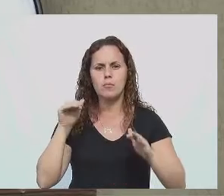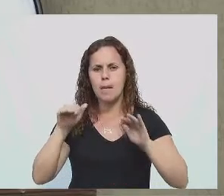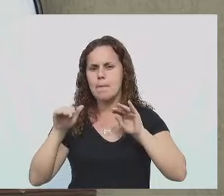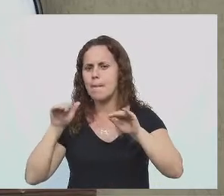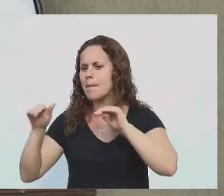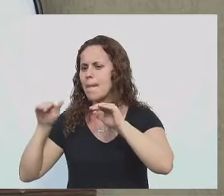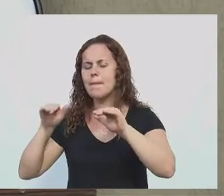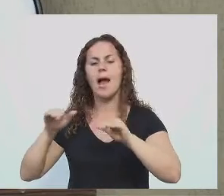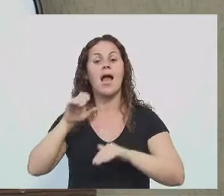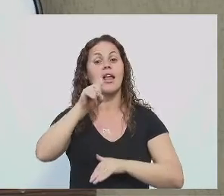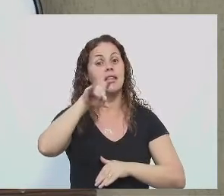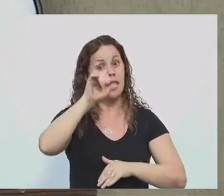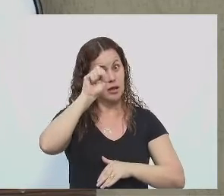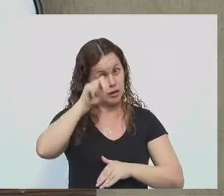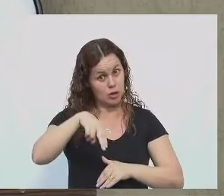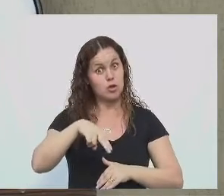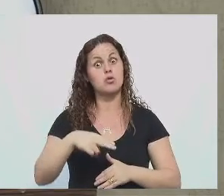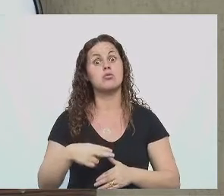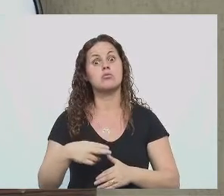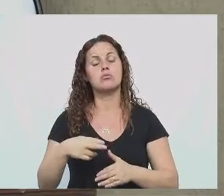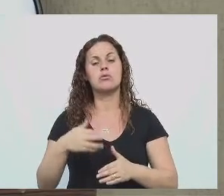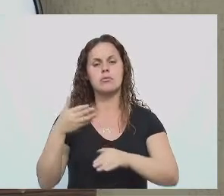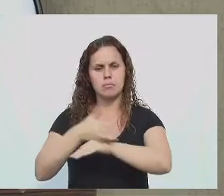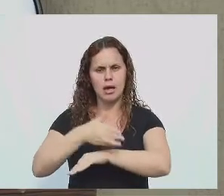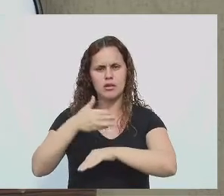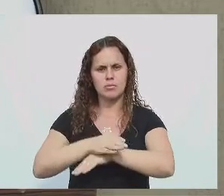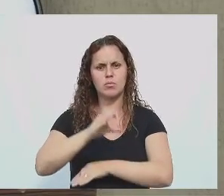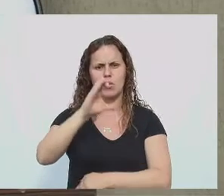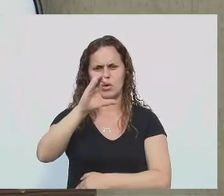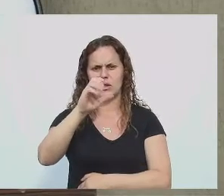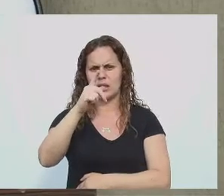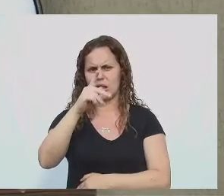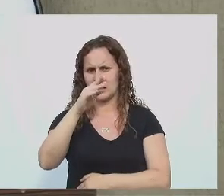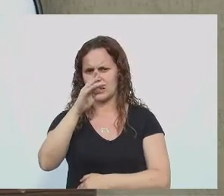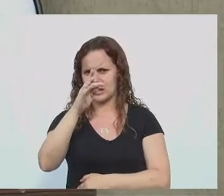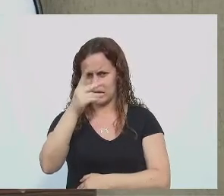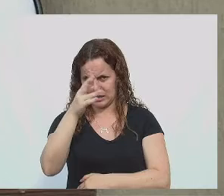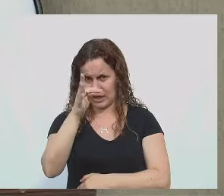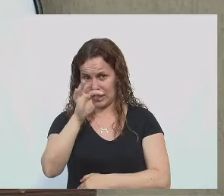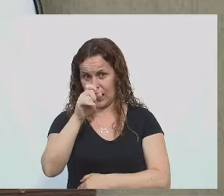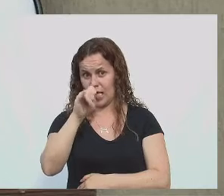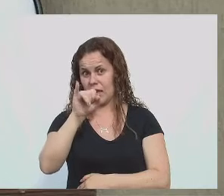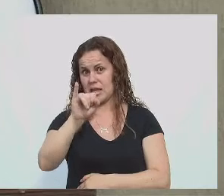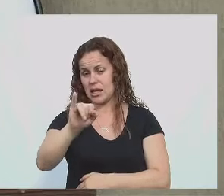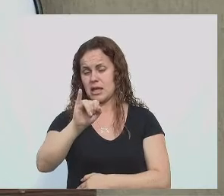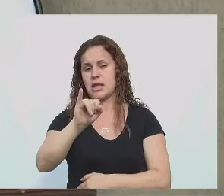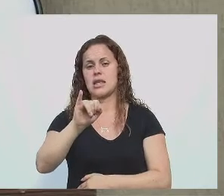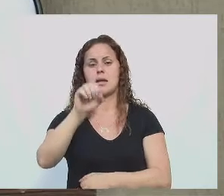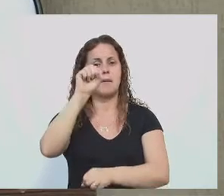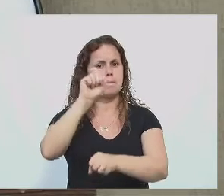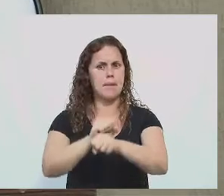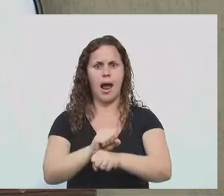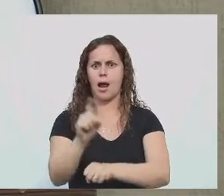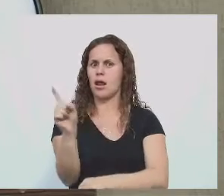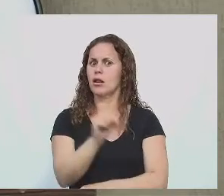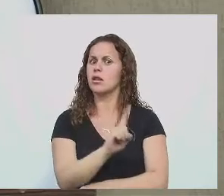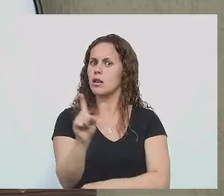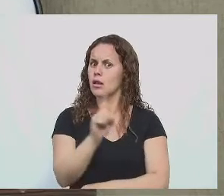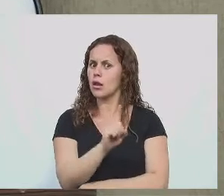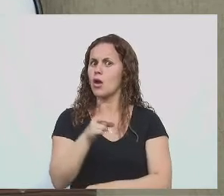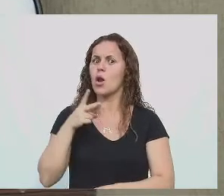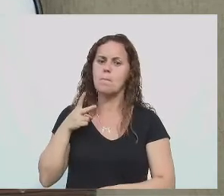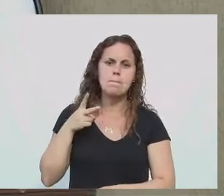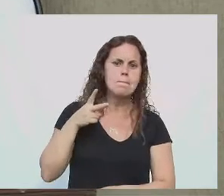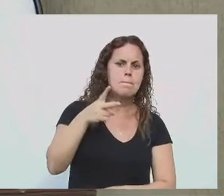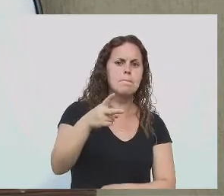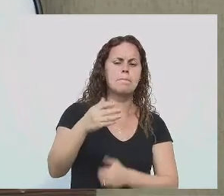cobrar Denilson, que ele participou da comissão da CPI. Então, que essa CPI, ela não pare, que ela dê